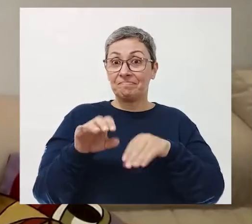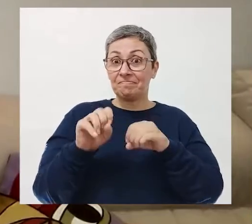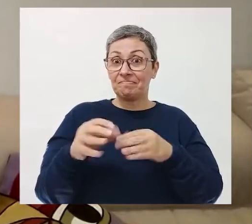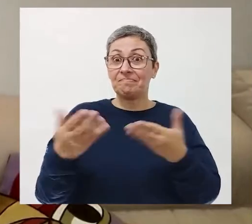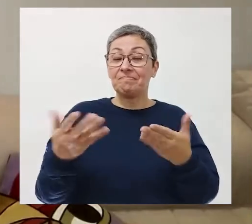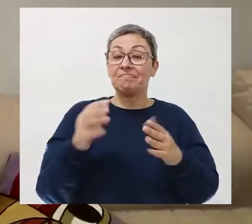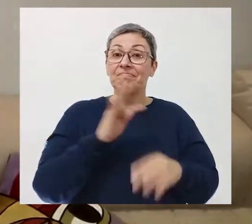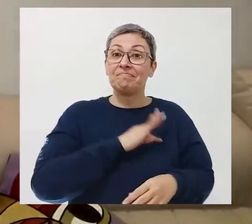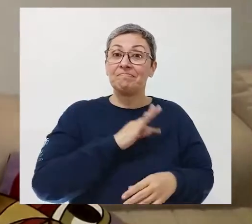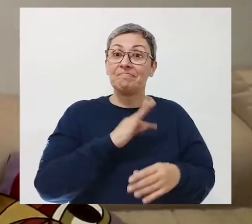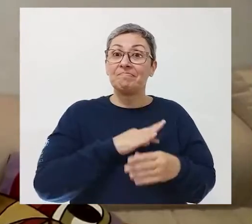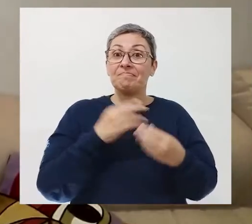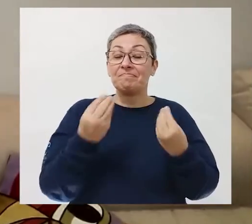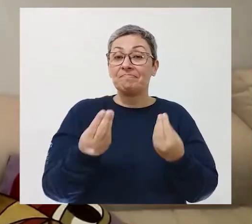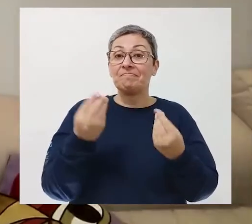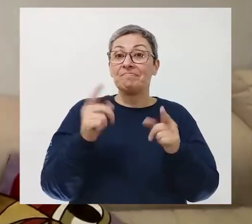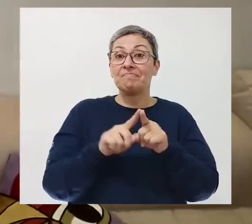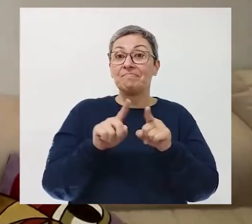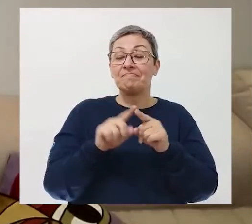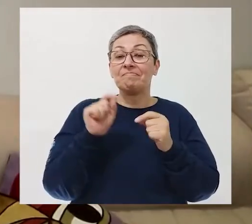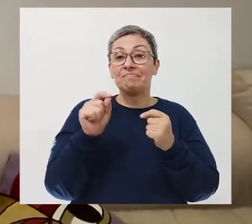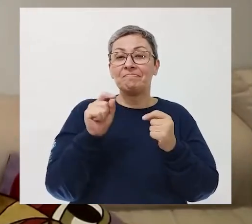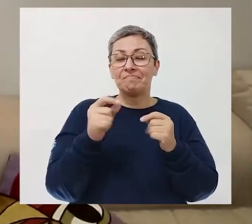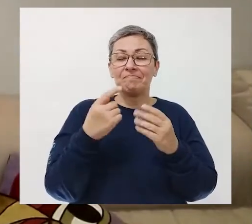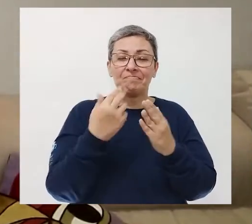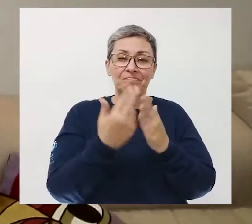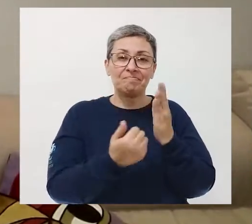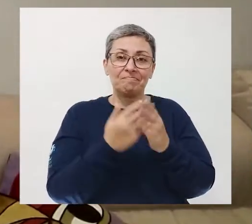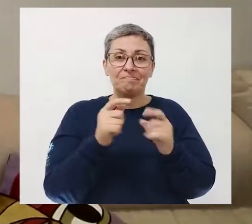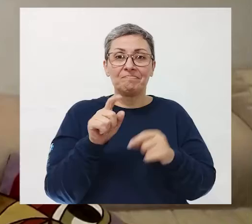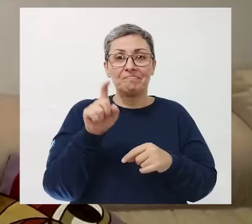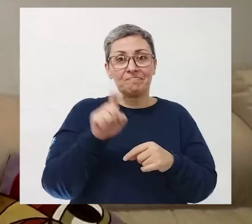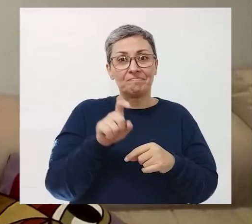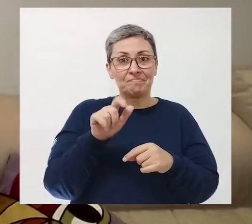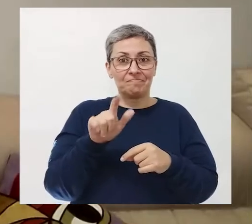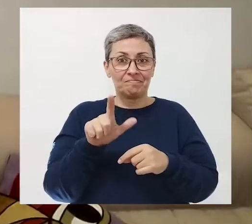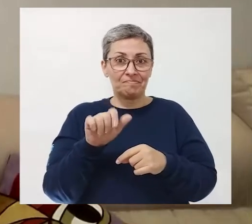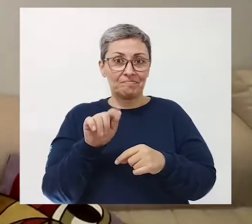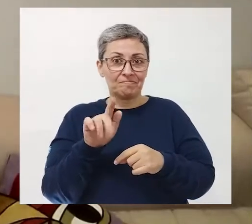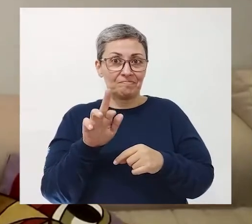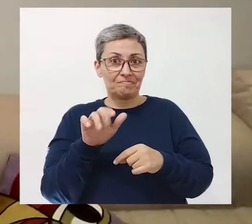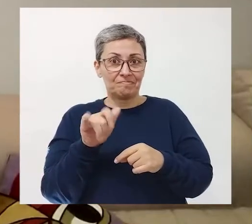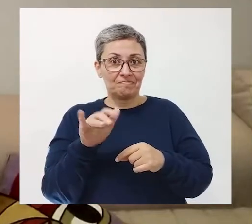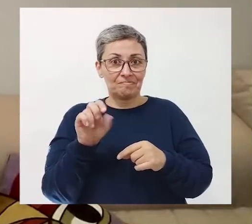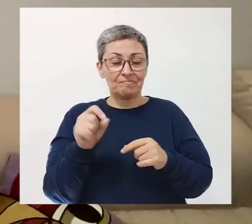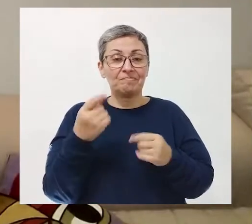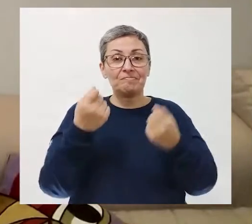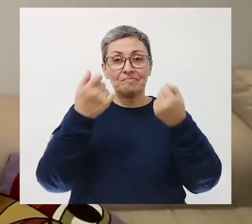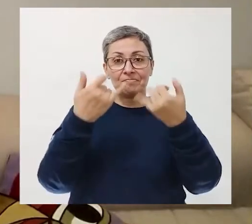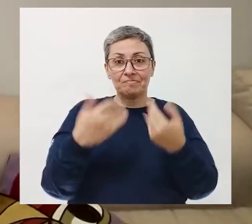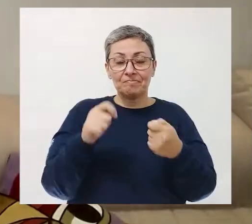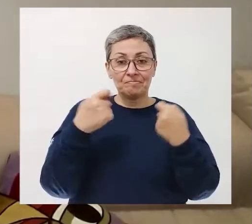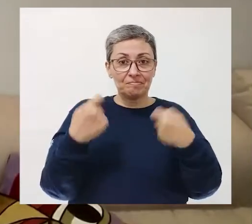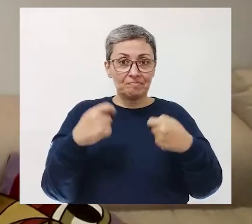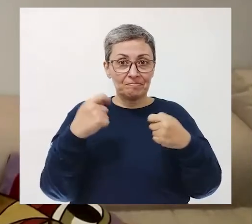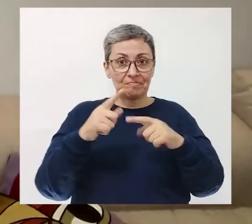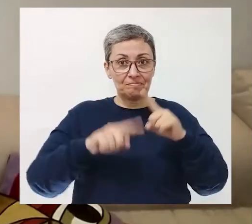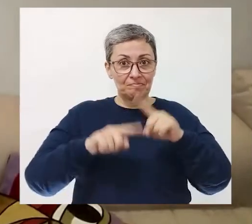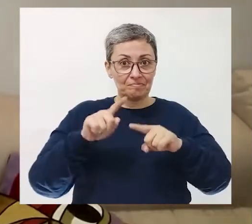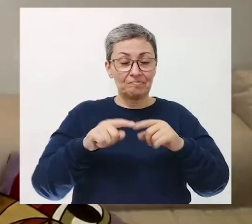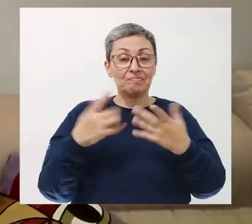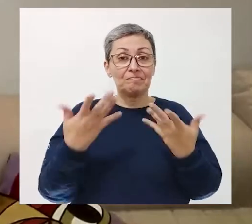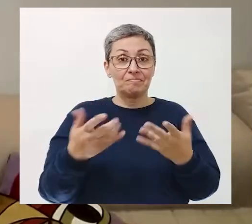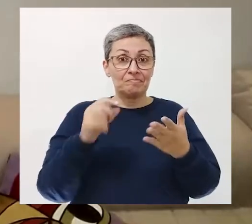essa técnica para criar algo bem parecido com a xilogravura, tá bom? Então, eu vou falar do que vocês precisarão para fazer isso.